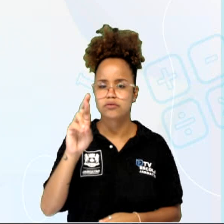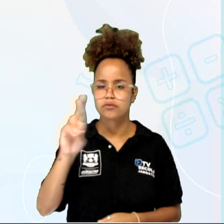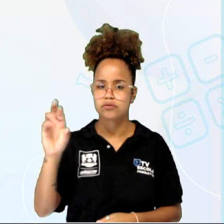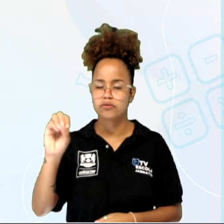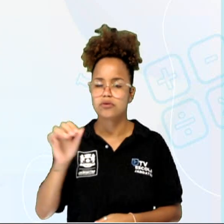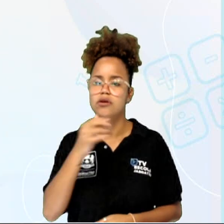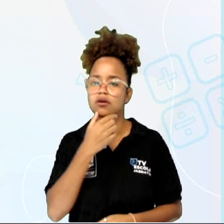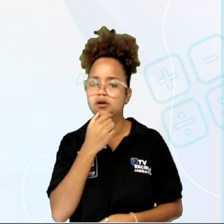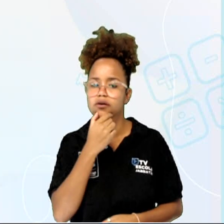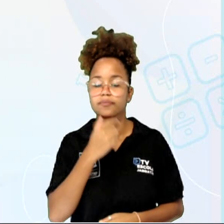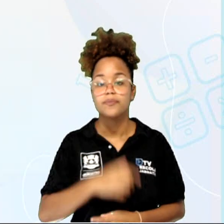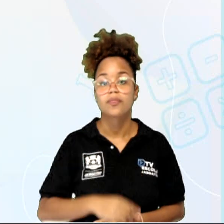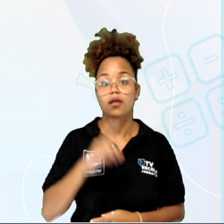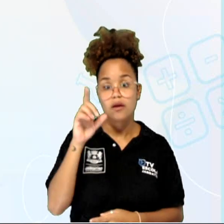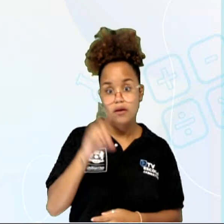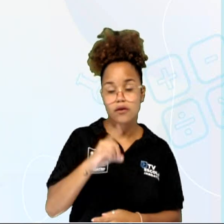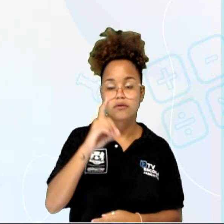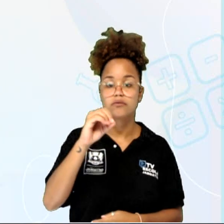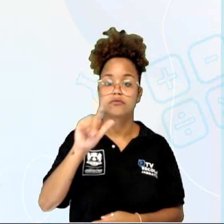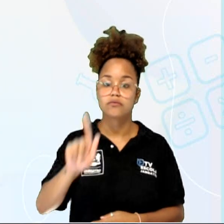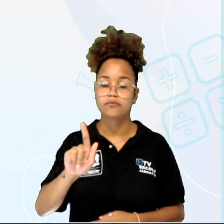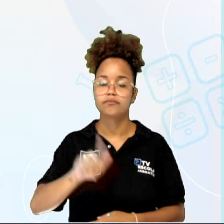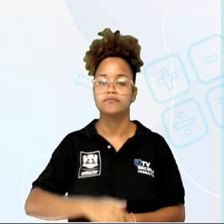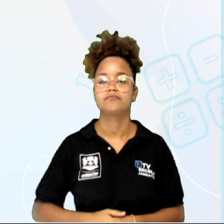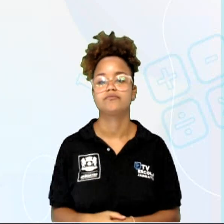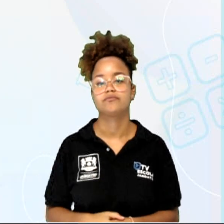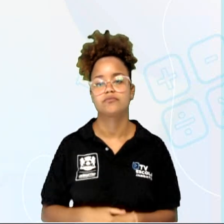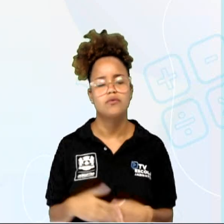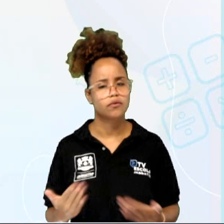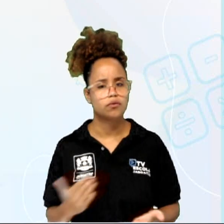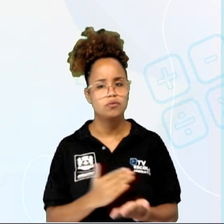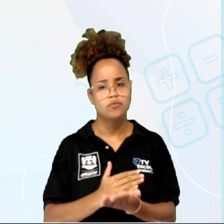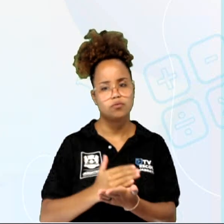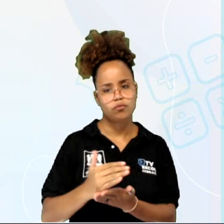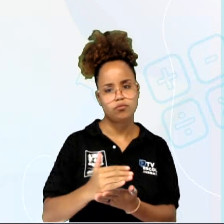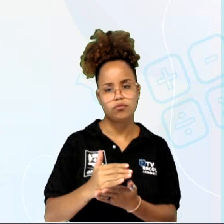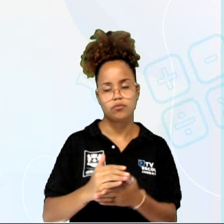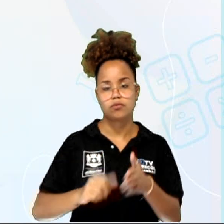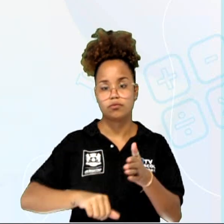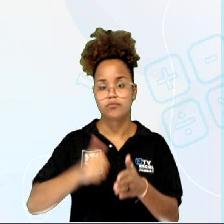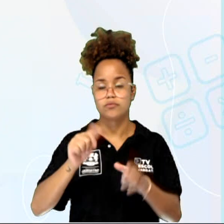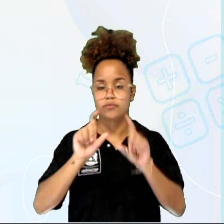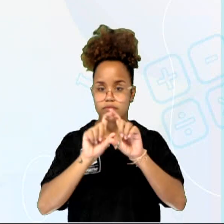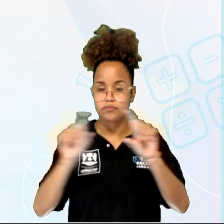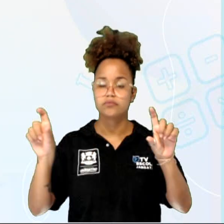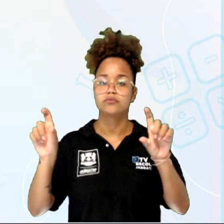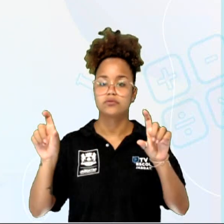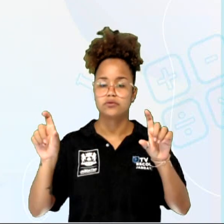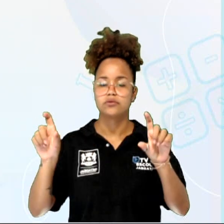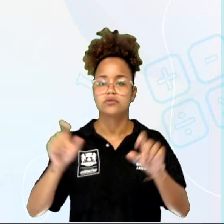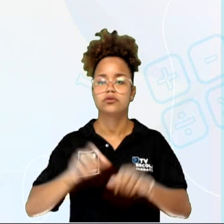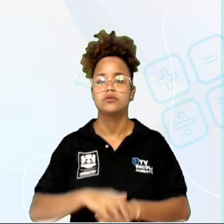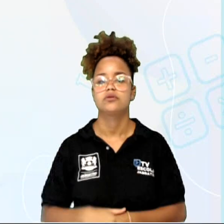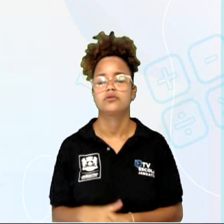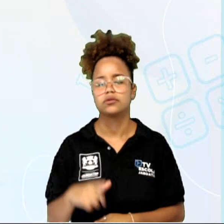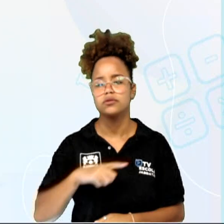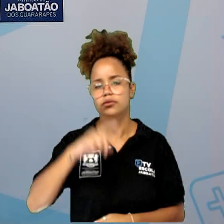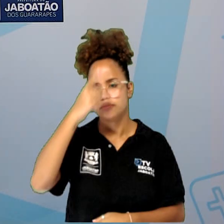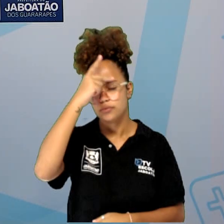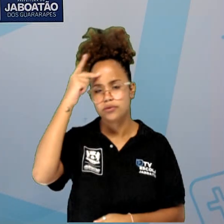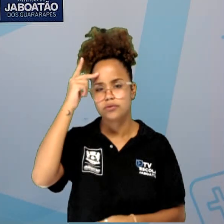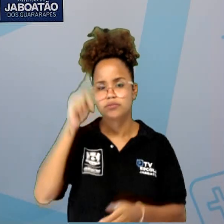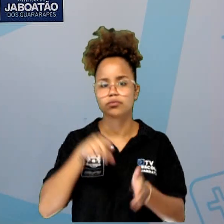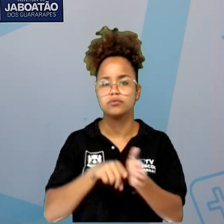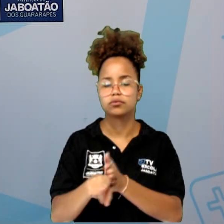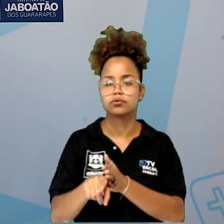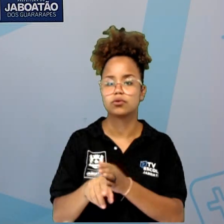It's dog. Então, no começo, lá em cima, na primeira situação, eu tenho a pessoa perguntando